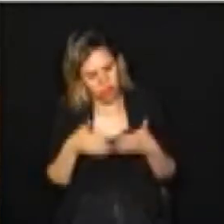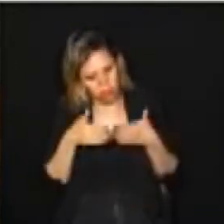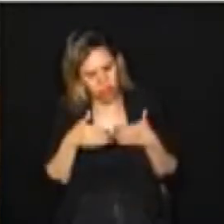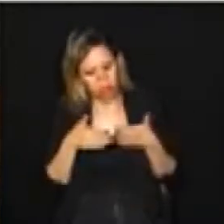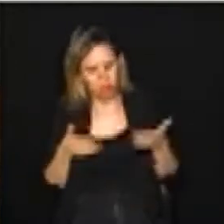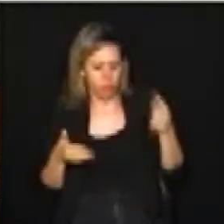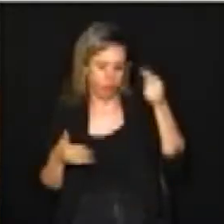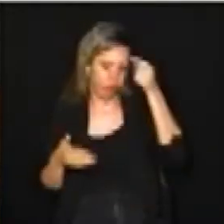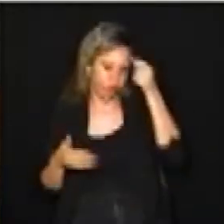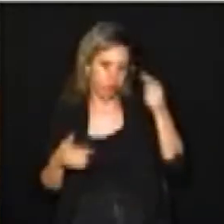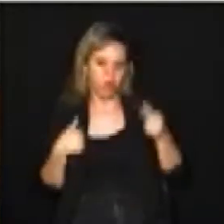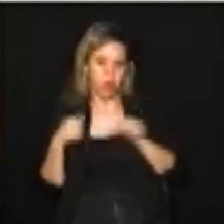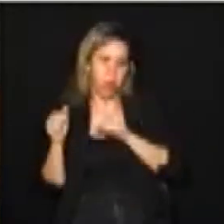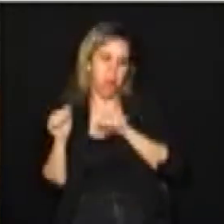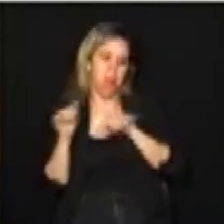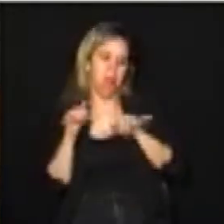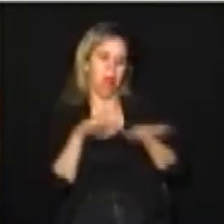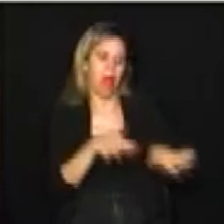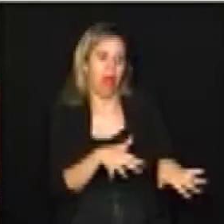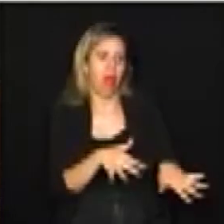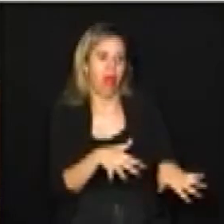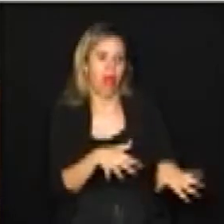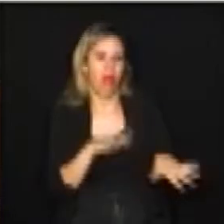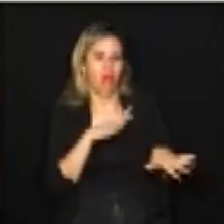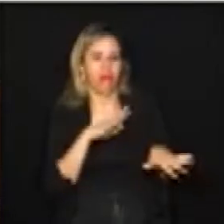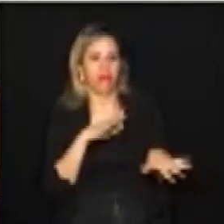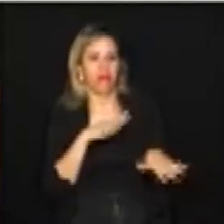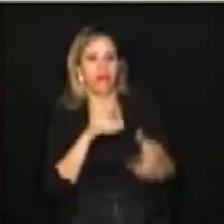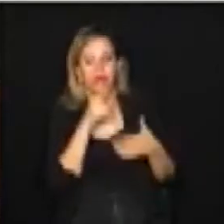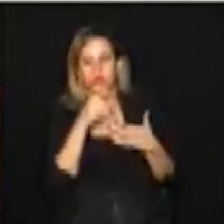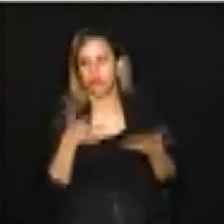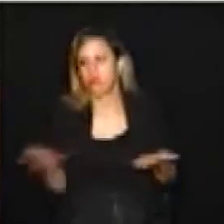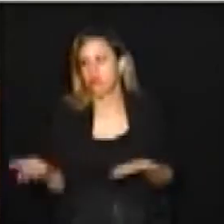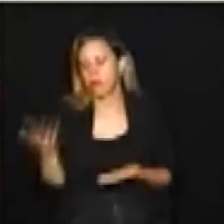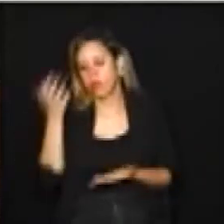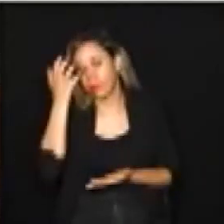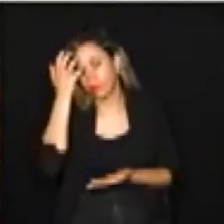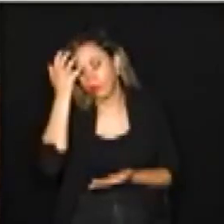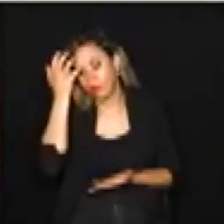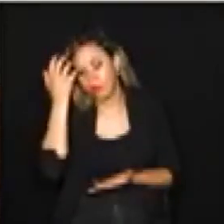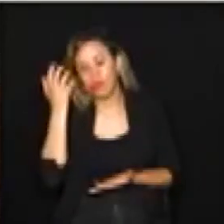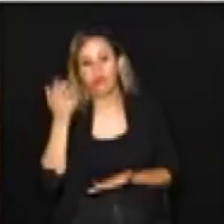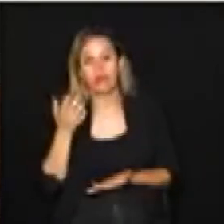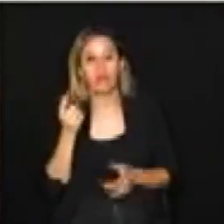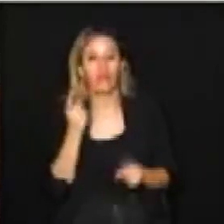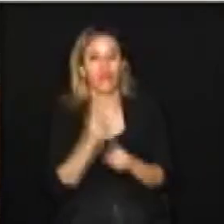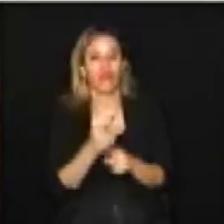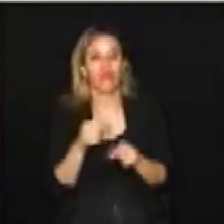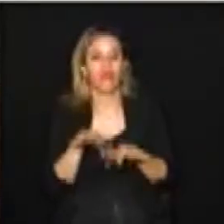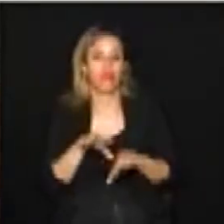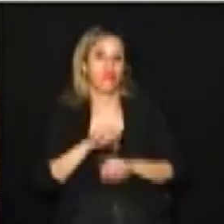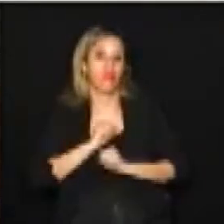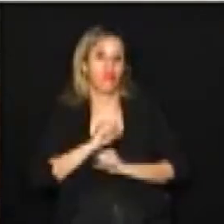pegar multidão nessas cidades litorâneas, né? Vai pegar